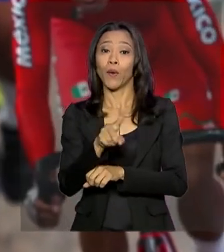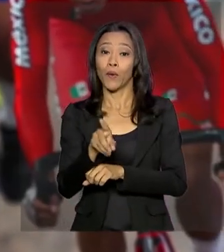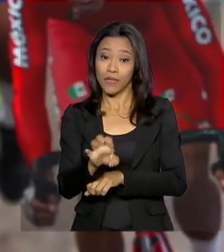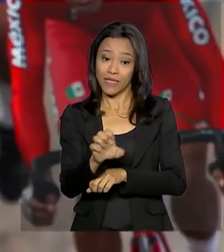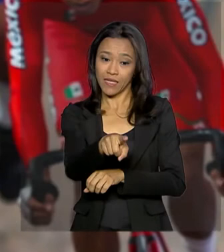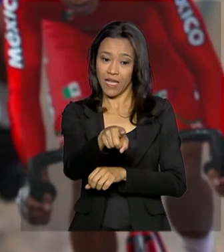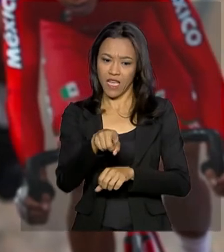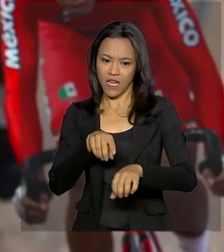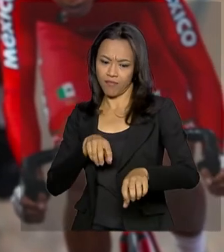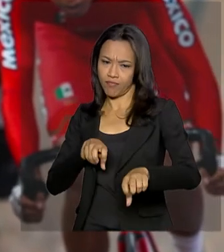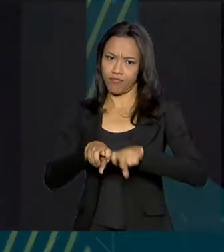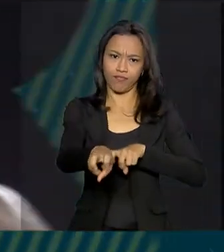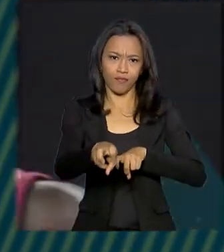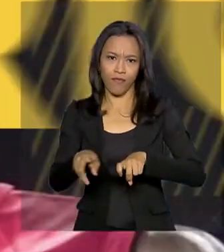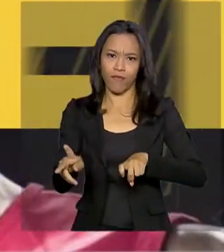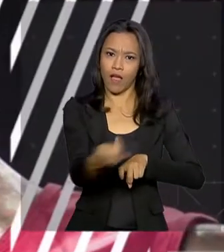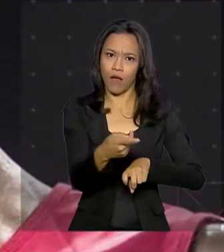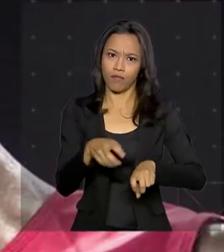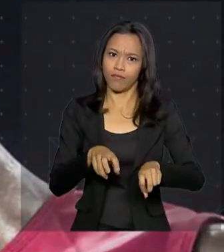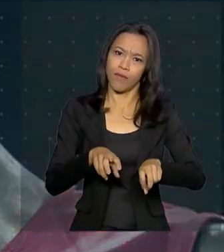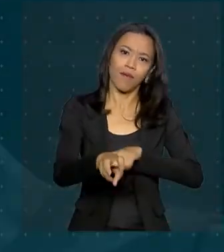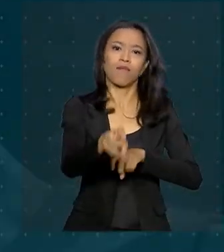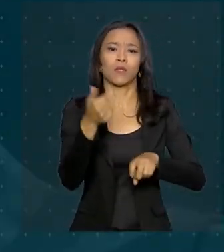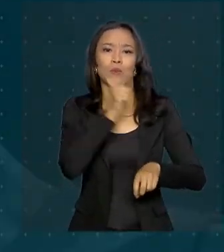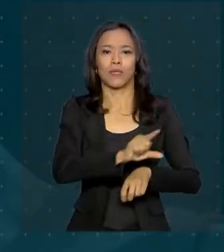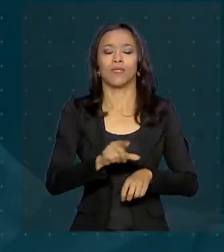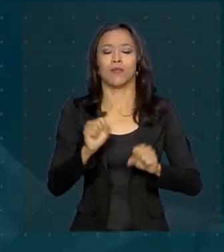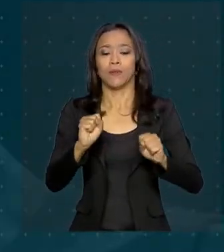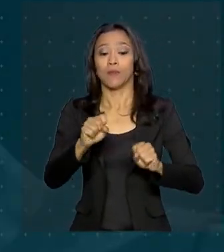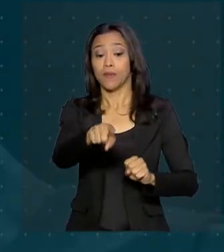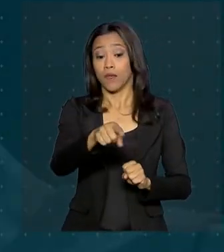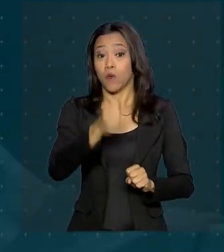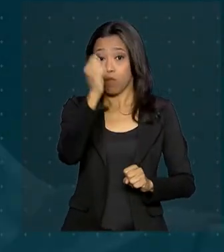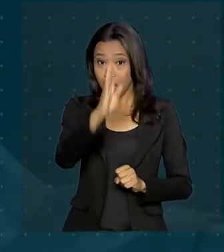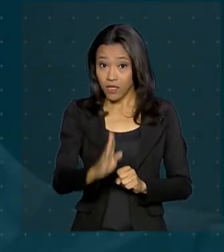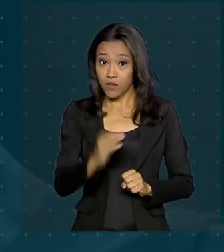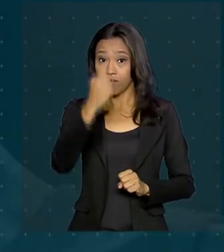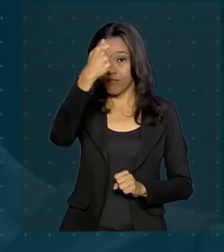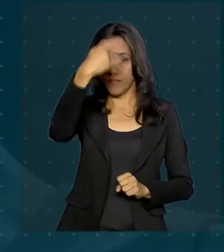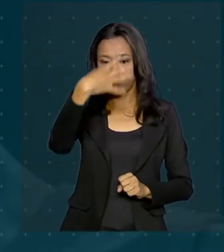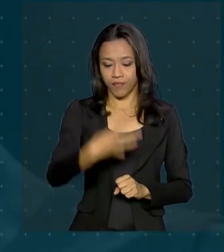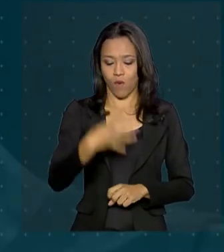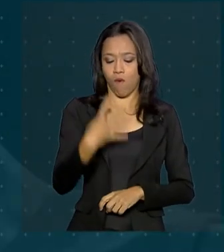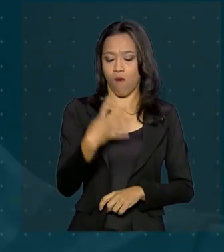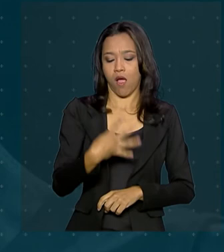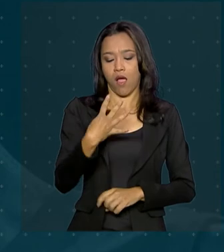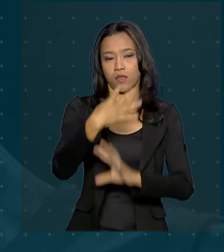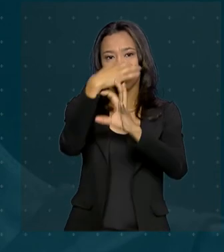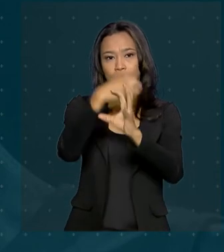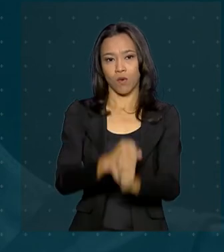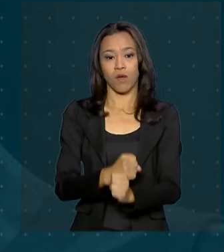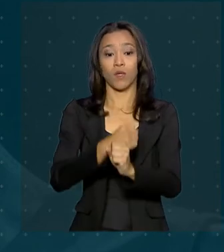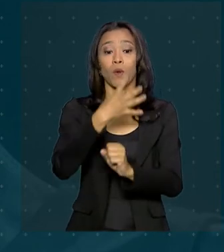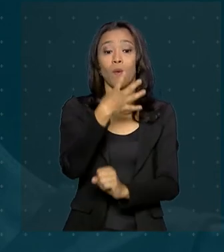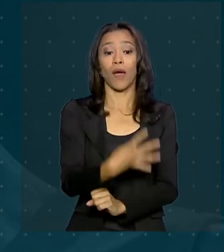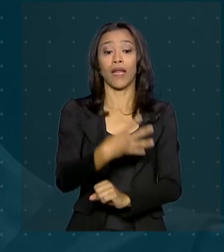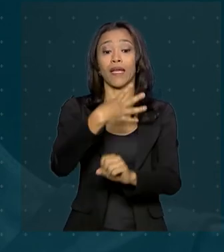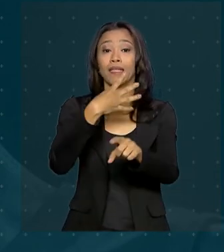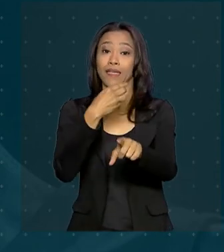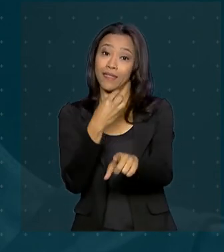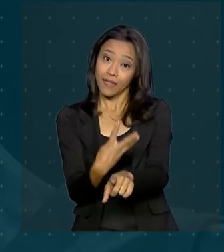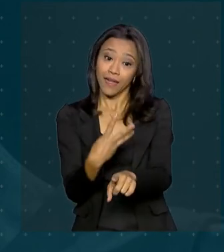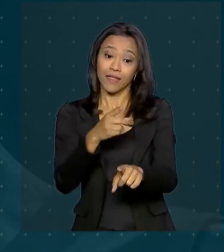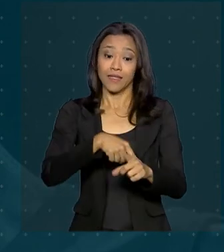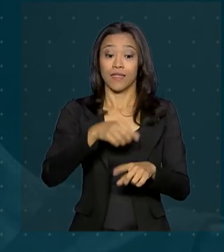largadas falsas no quadro de medalhas o brasil está na quarta colocação com um total de 43 medalhas 19